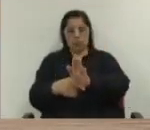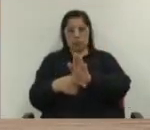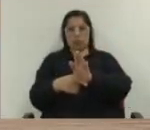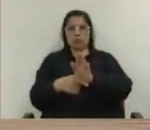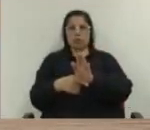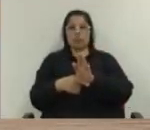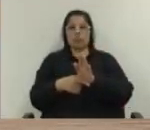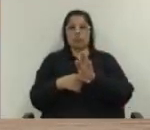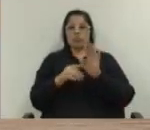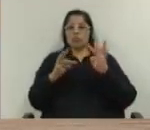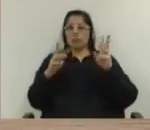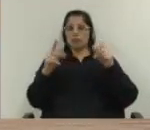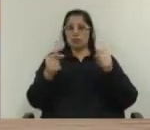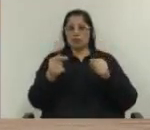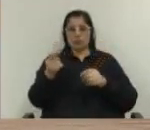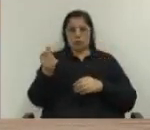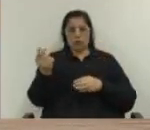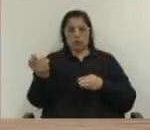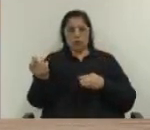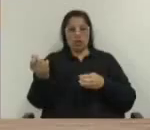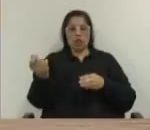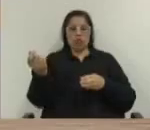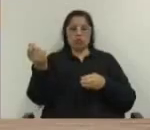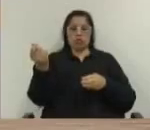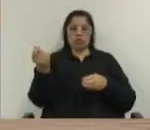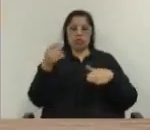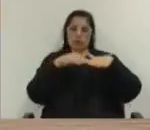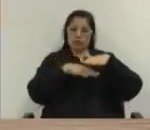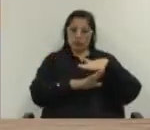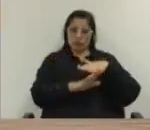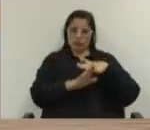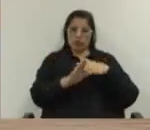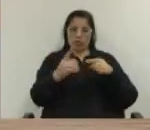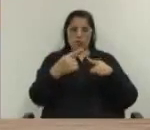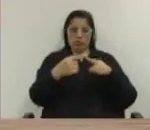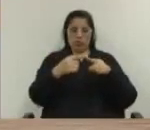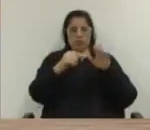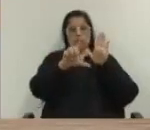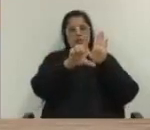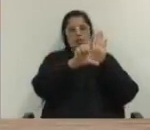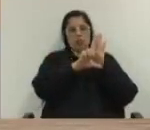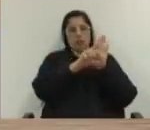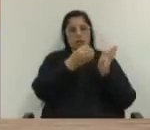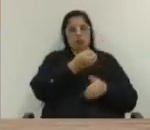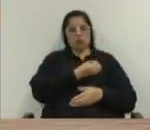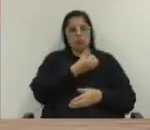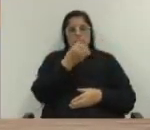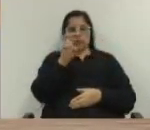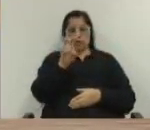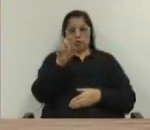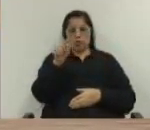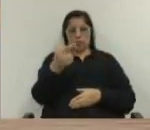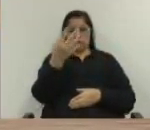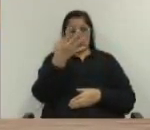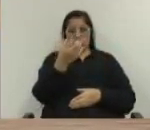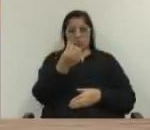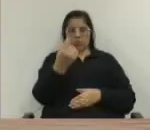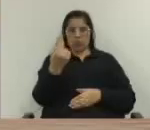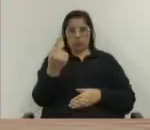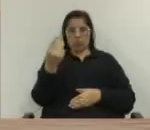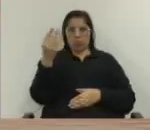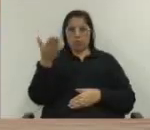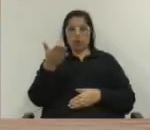suas respectivas dotações orçamentárias, constante na Lei Municipal número 5.461, de 19 de